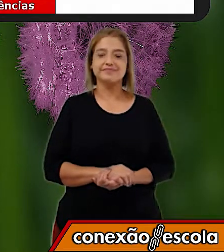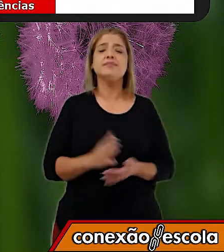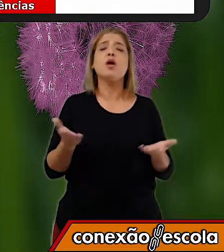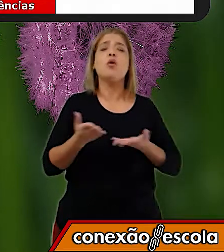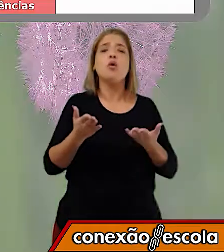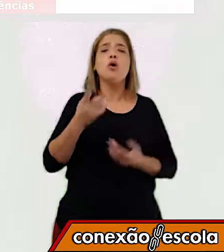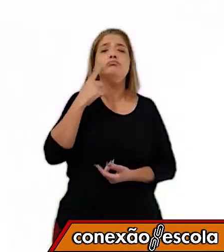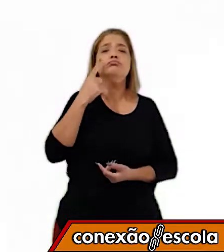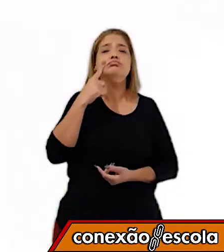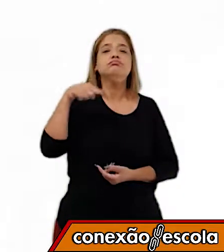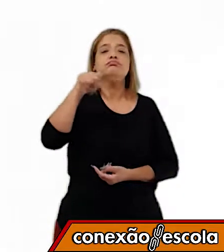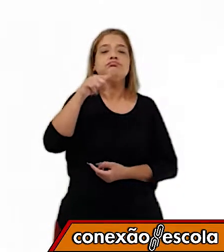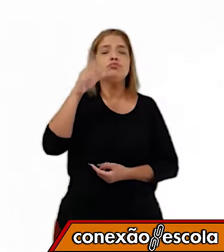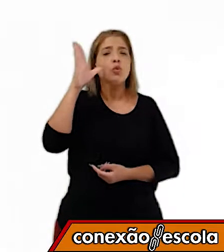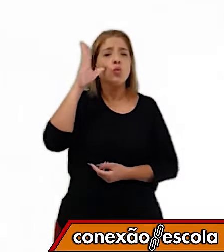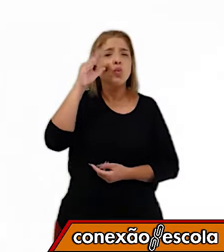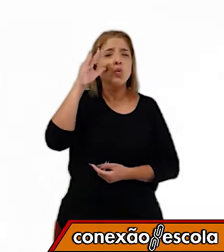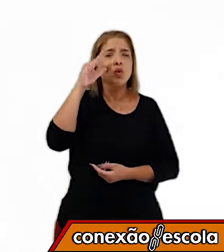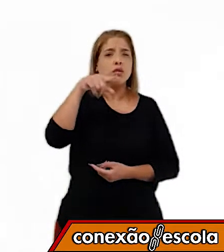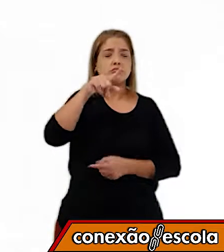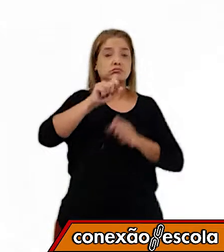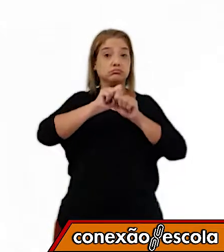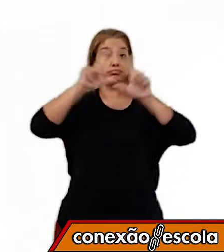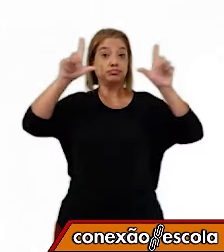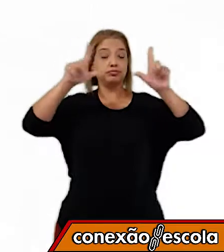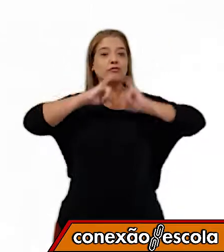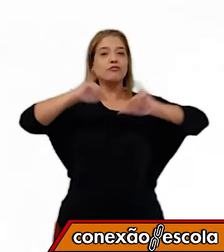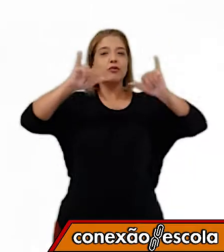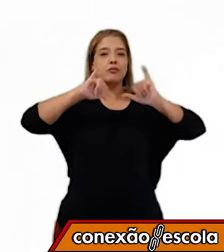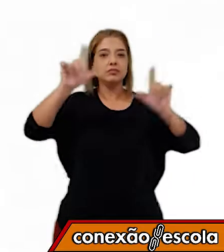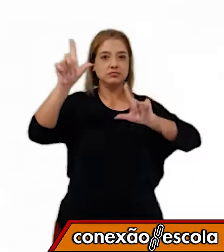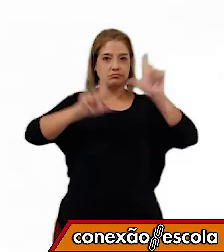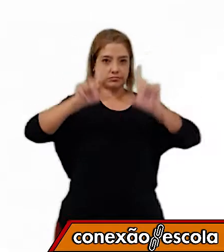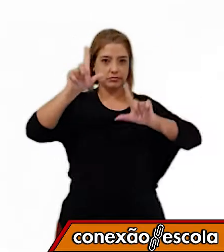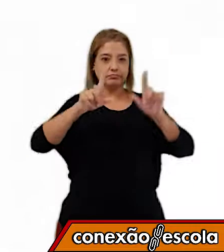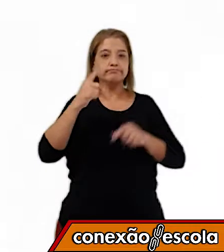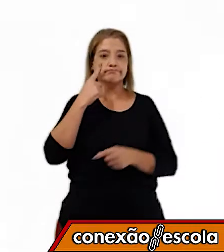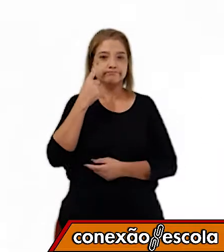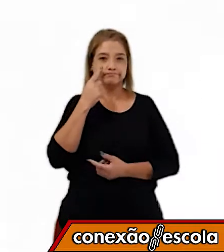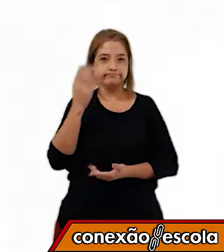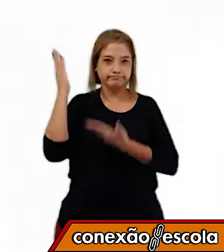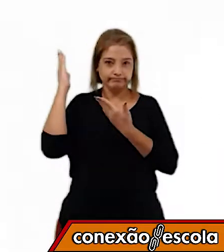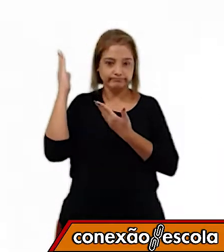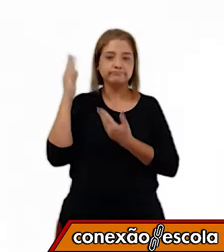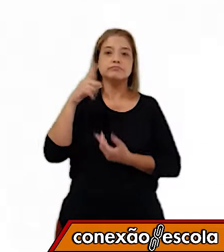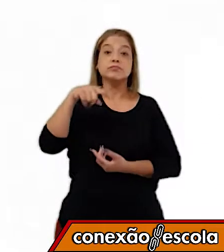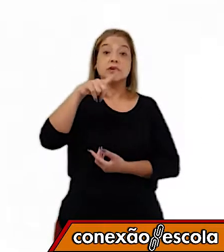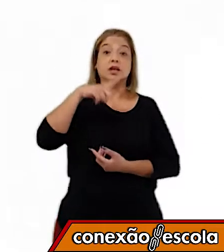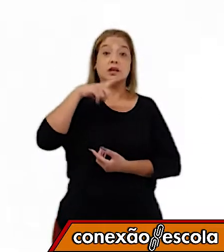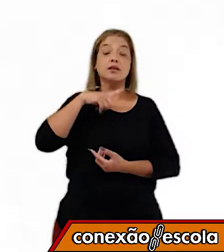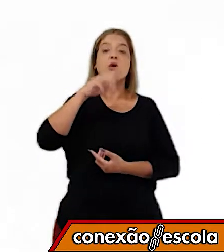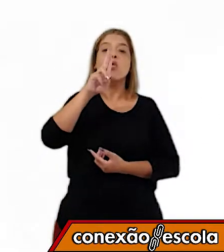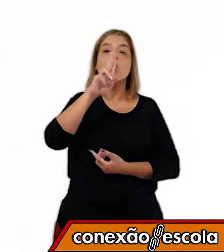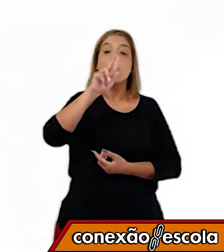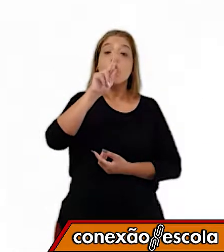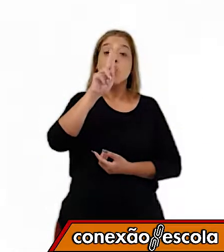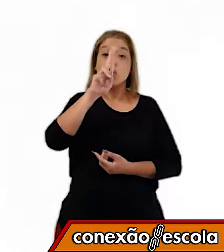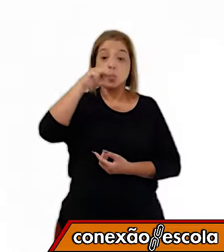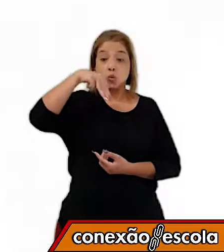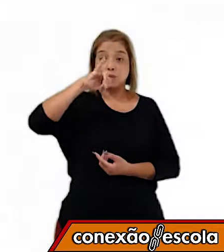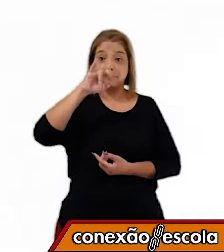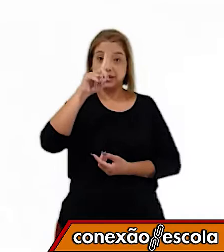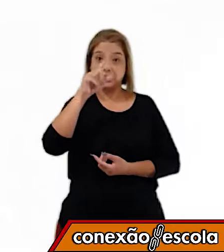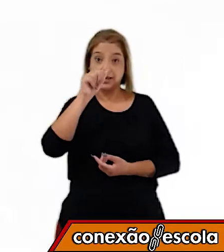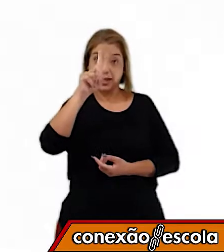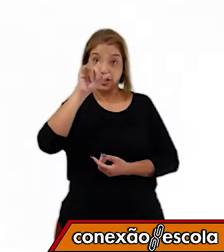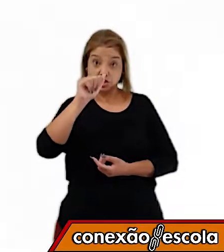Agora vamos ver essa manchete aí de notícia que aparece na sua tela. Umidade relativa do ar no DF e